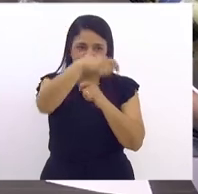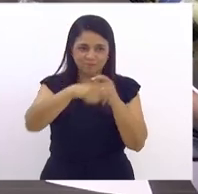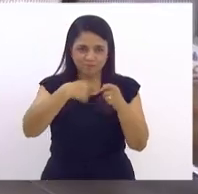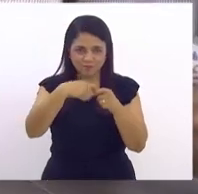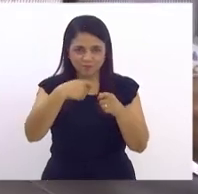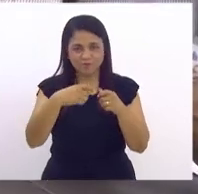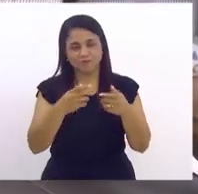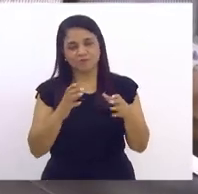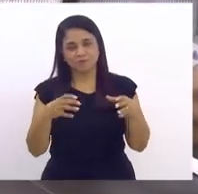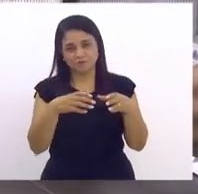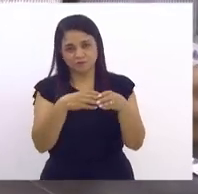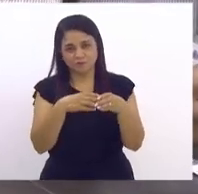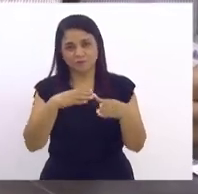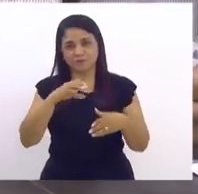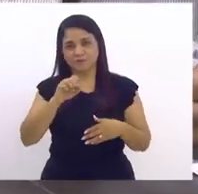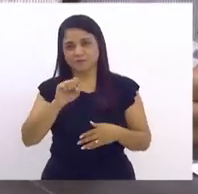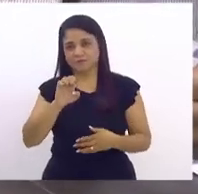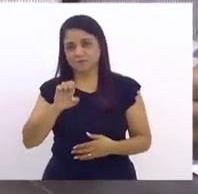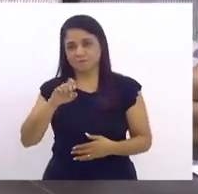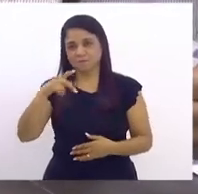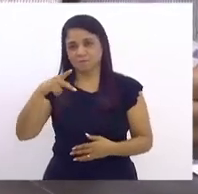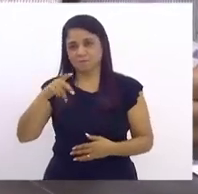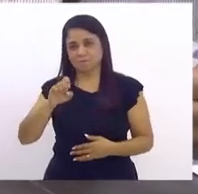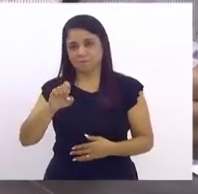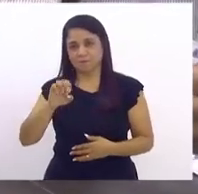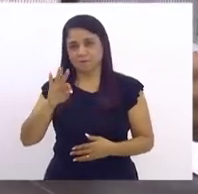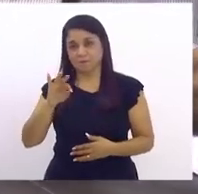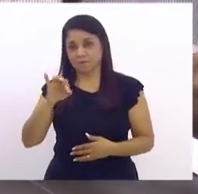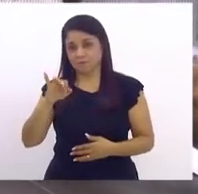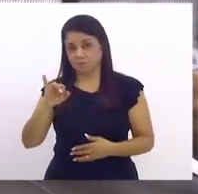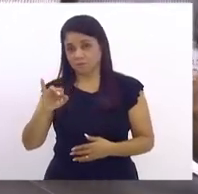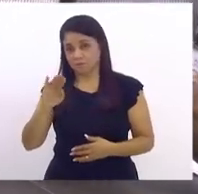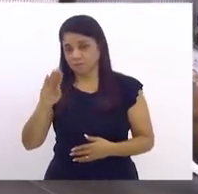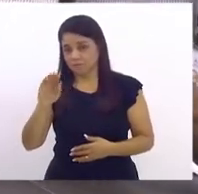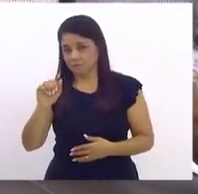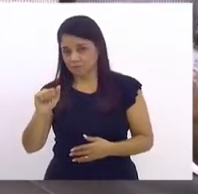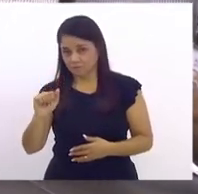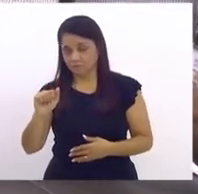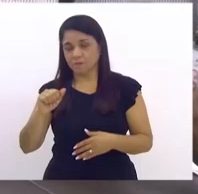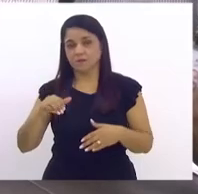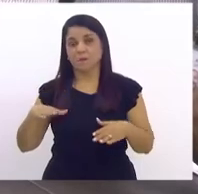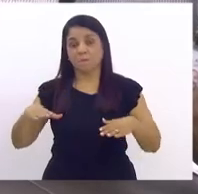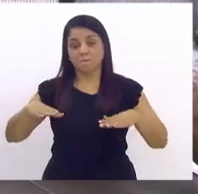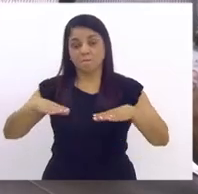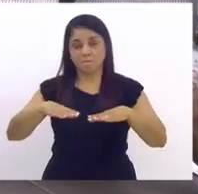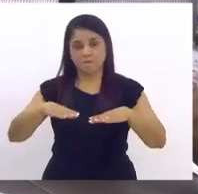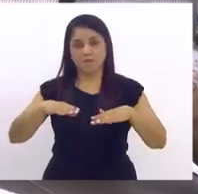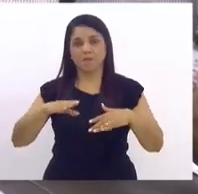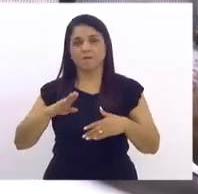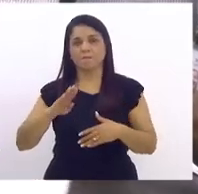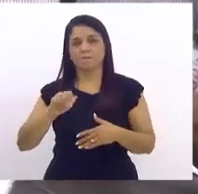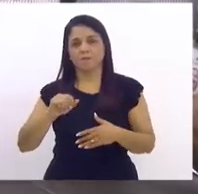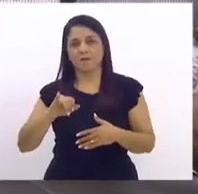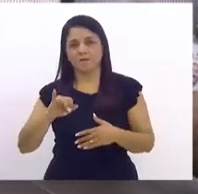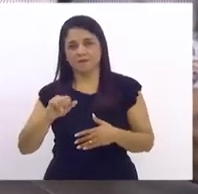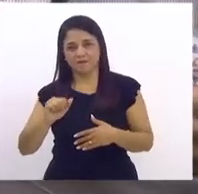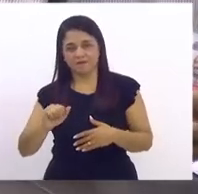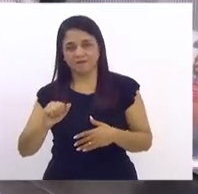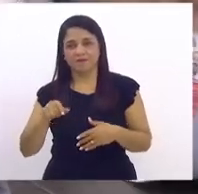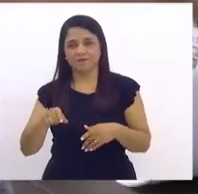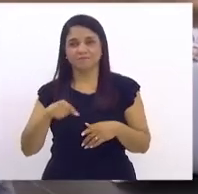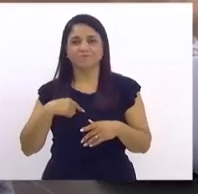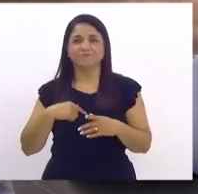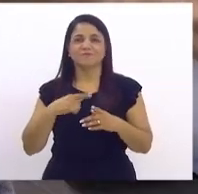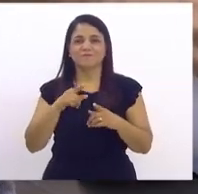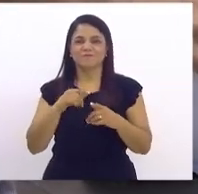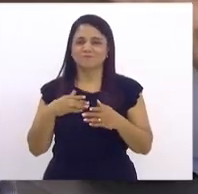viu, doutor Serginho? Mandar um abraço para a Vossa Excelência, os pescadores da Baía de Sepetiba, por causa da sua intervenção na derrubada do veto.